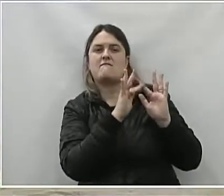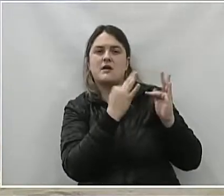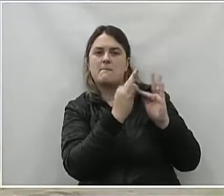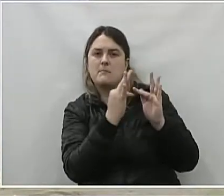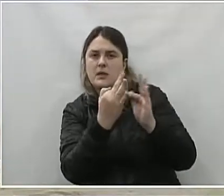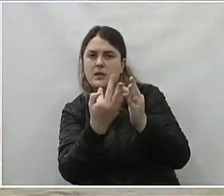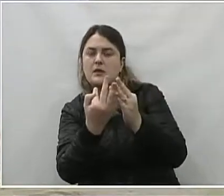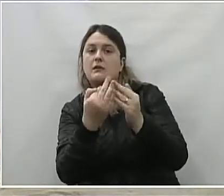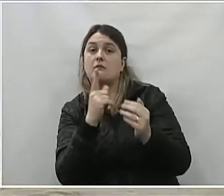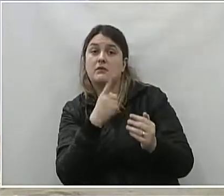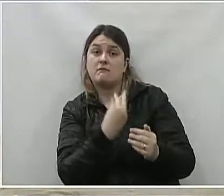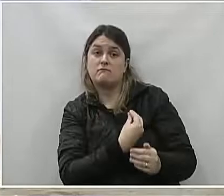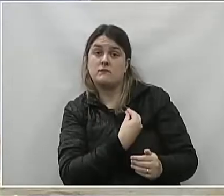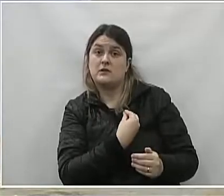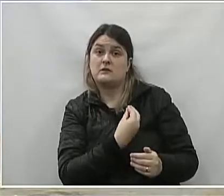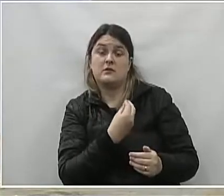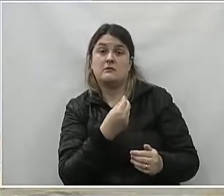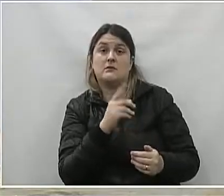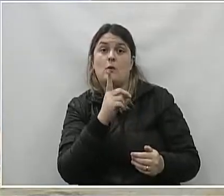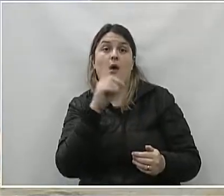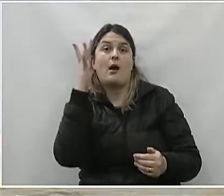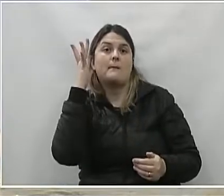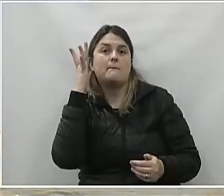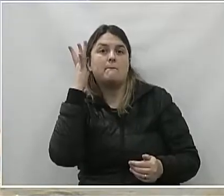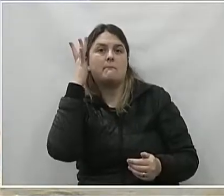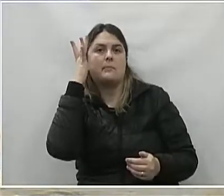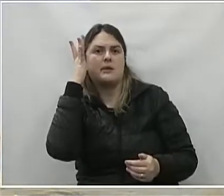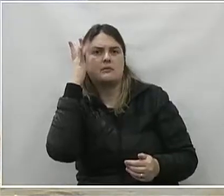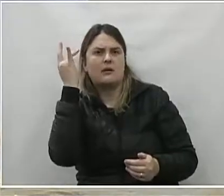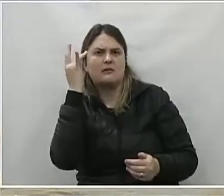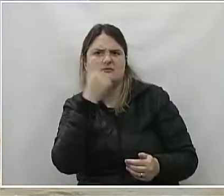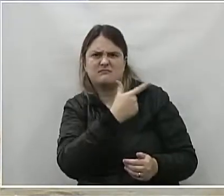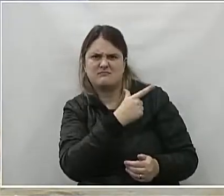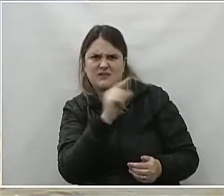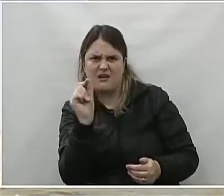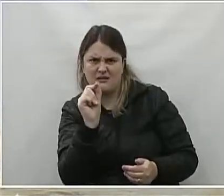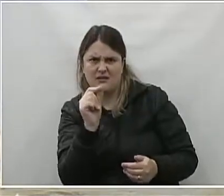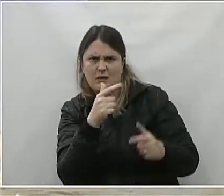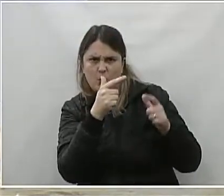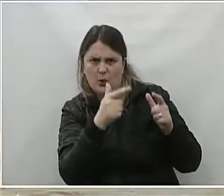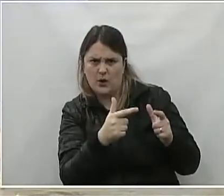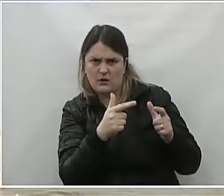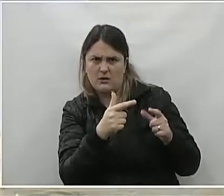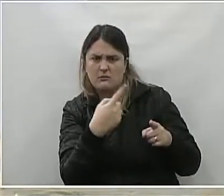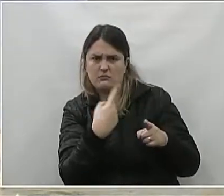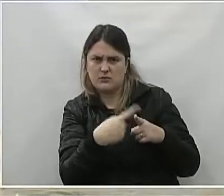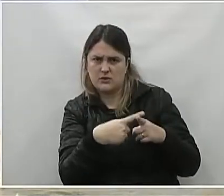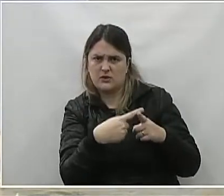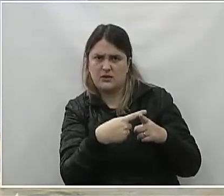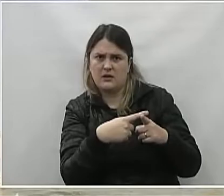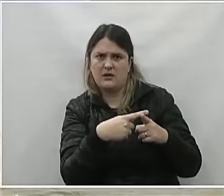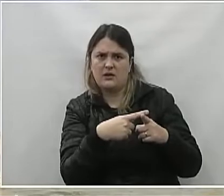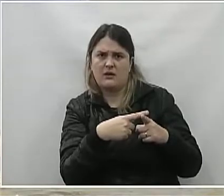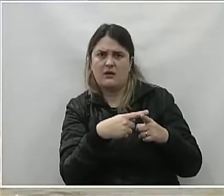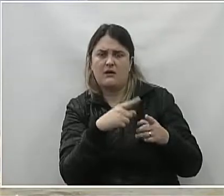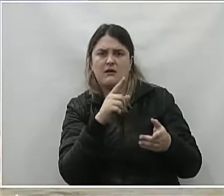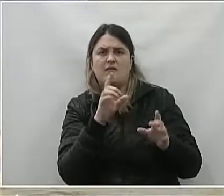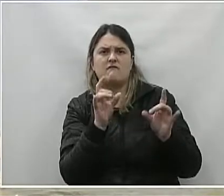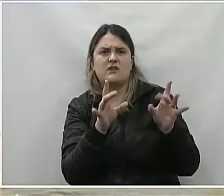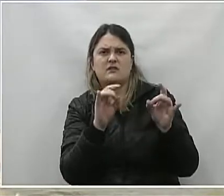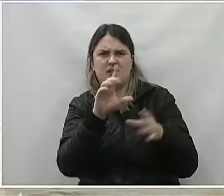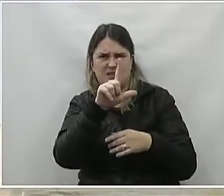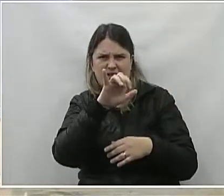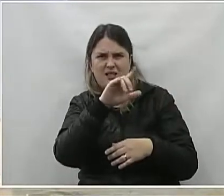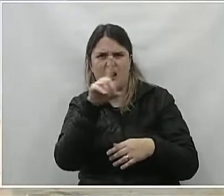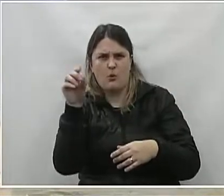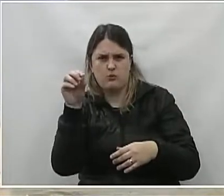estão e que simplesmente não tem que amanhã já tem que sair do local por questão que entra num leilão.